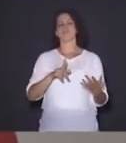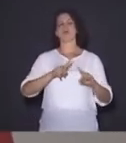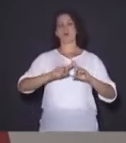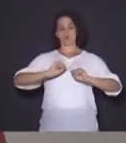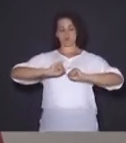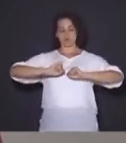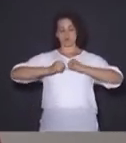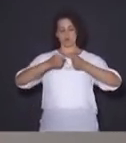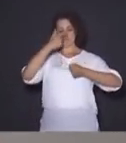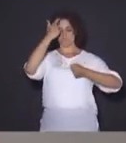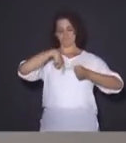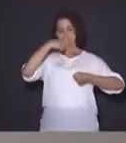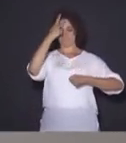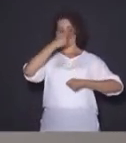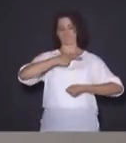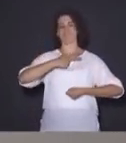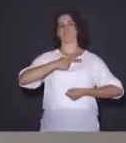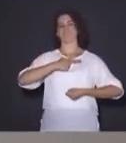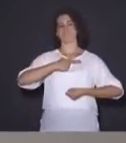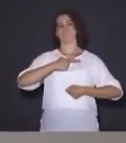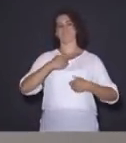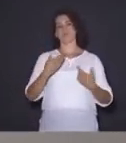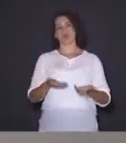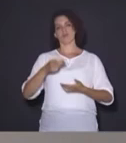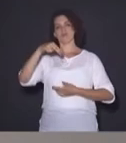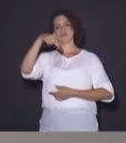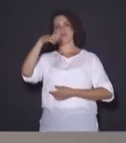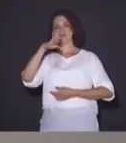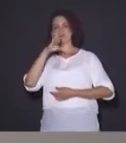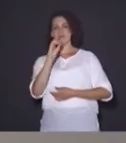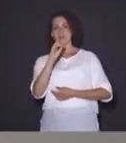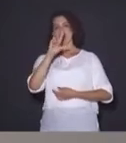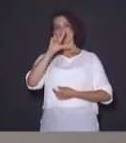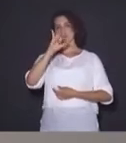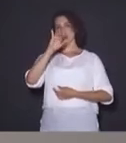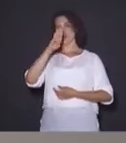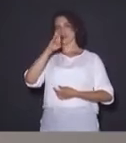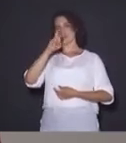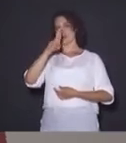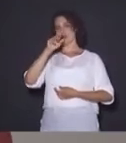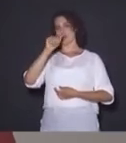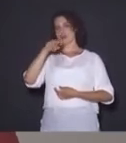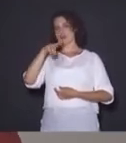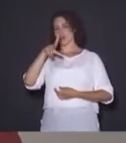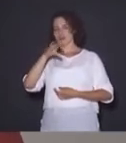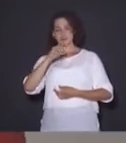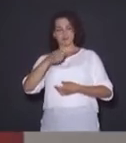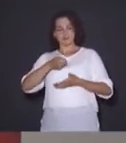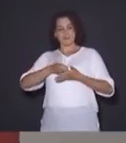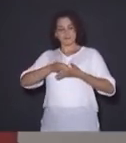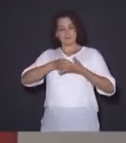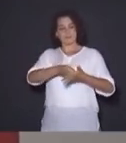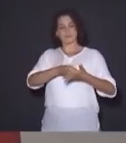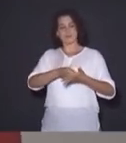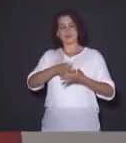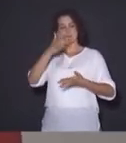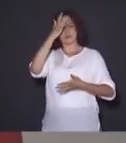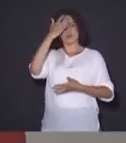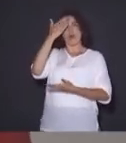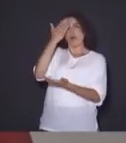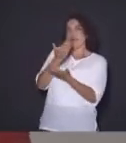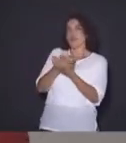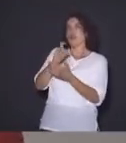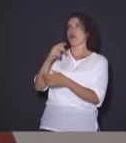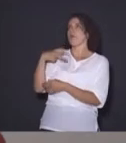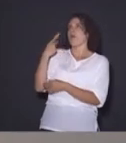que eu faço portanto o neoliberalismo ele põe na cabeça das pessoas a idéia é que a política não tem importância o